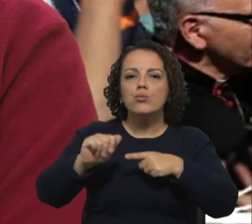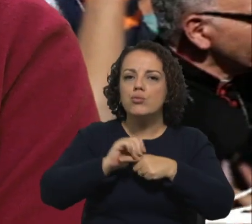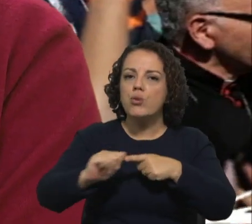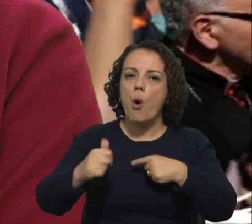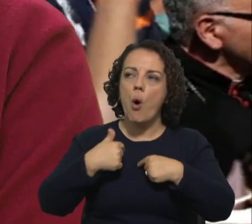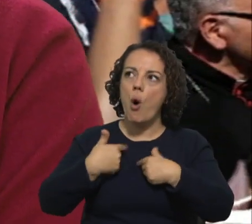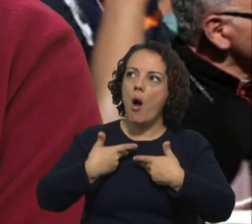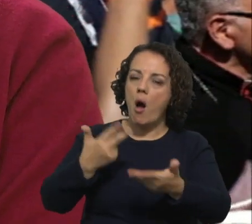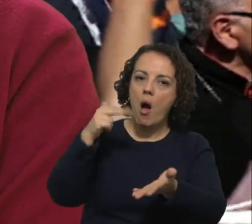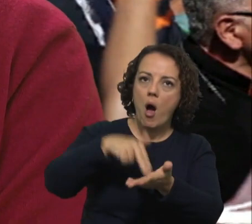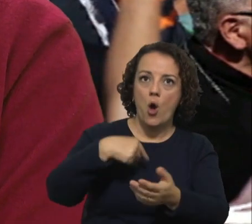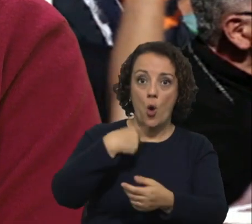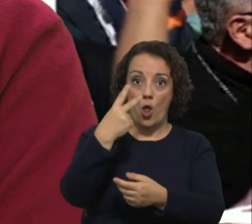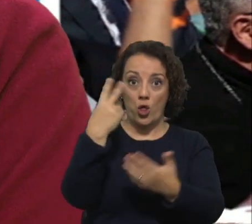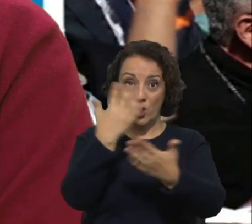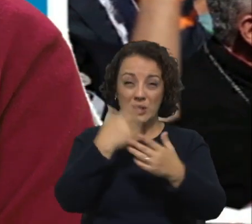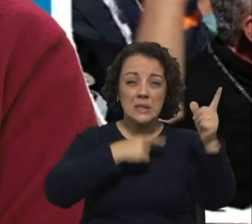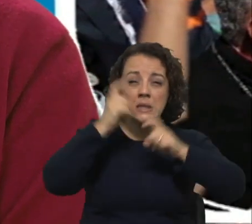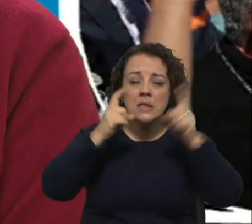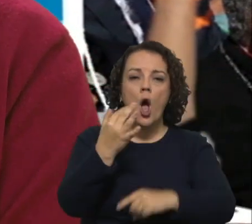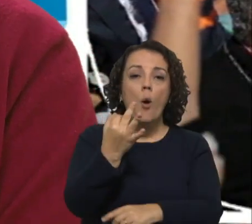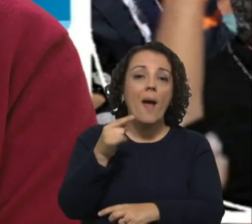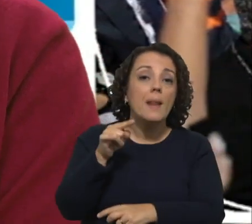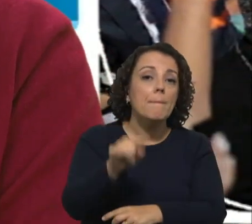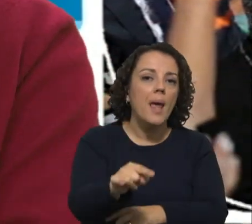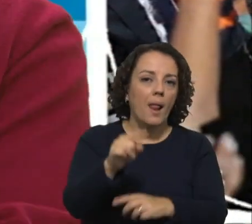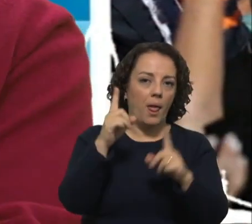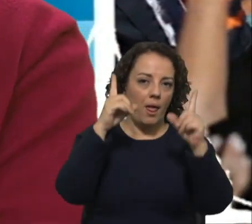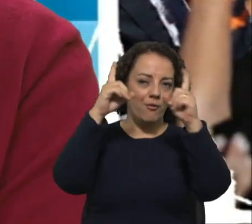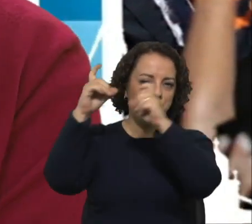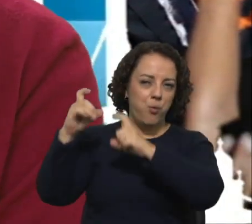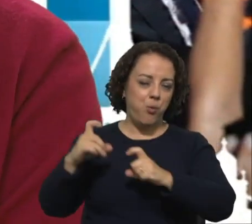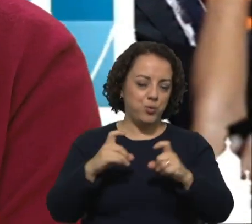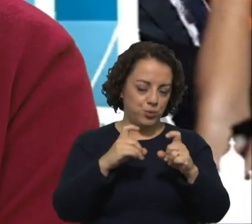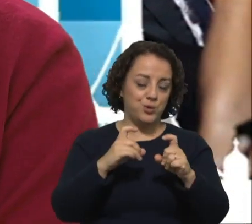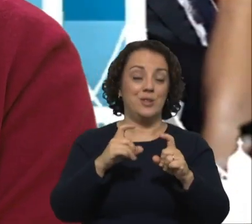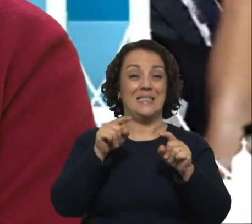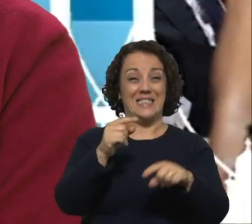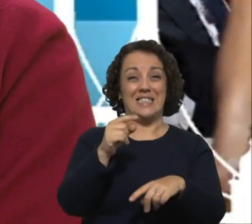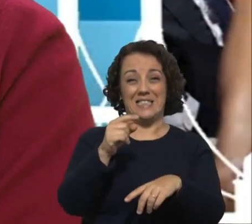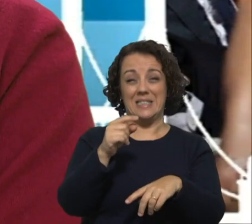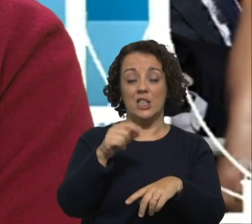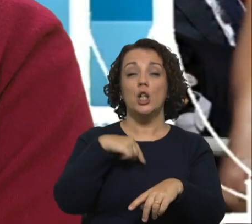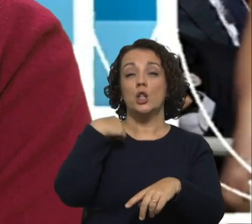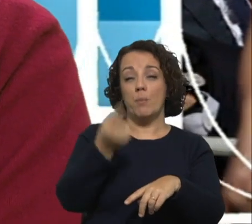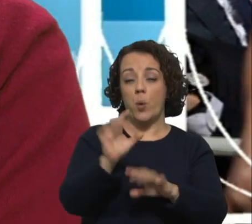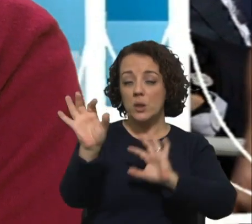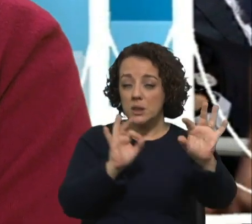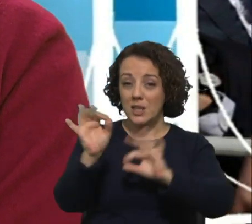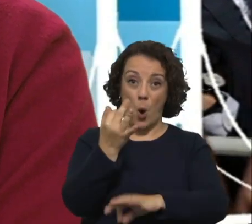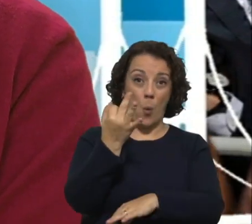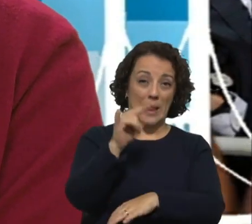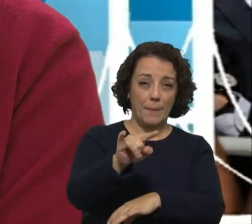melhor forma possível. Eu naqueles 2 dias tirei cerca de 4.000 fotografias e, portanto, foi uma seleção destas quase 200 que estão aqui, dessas